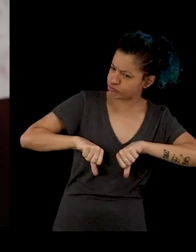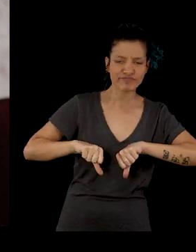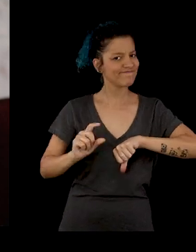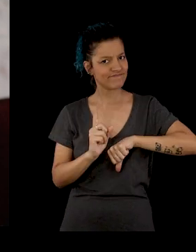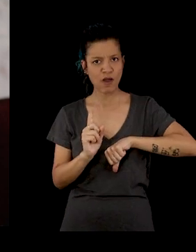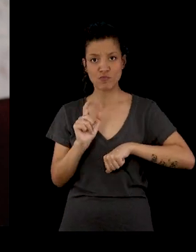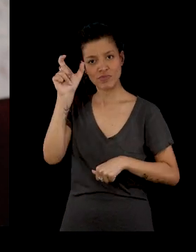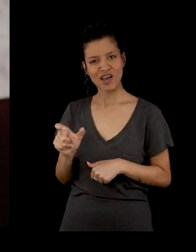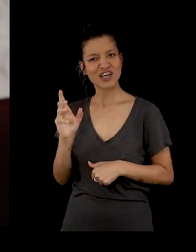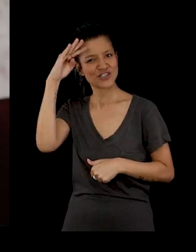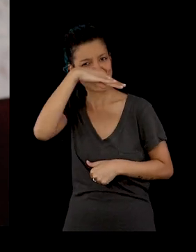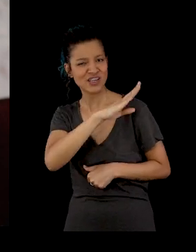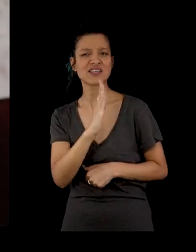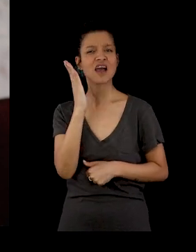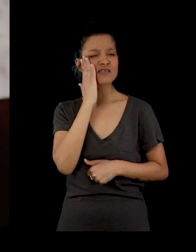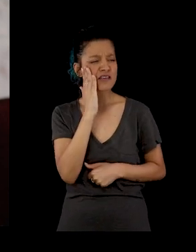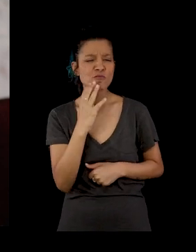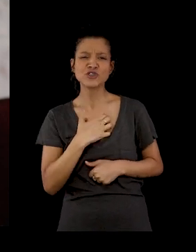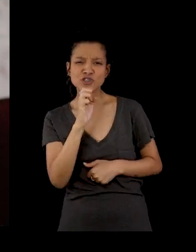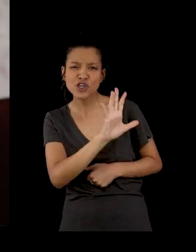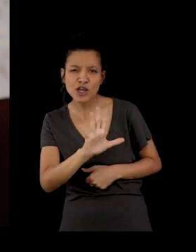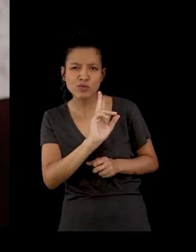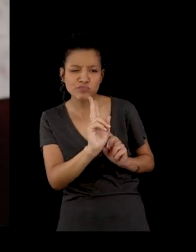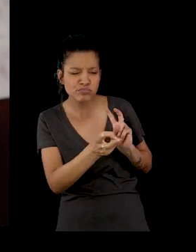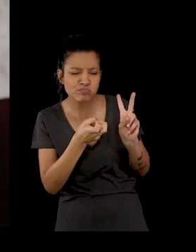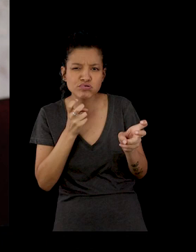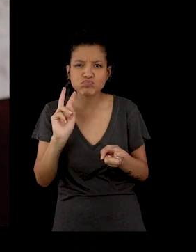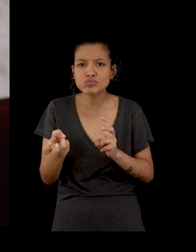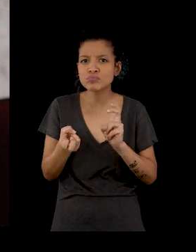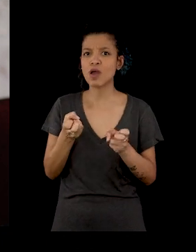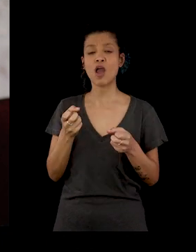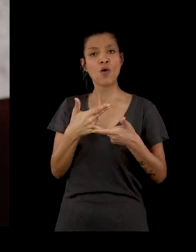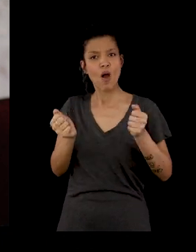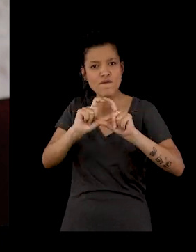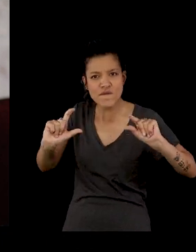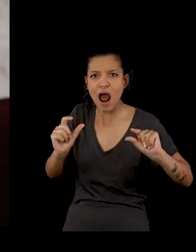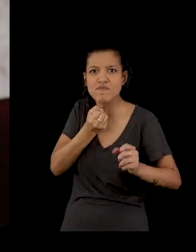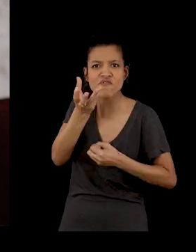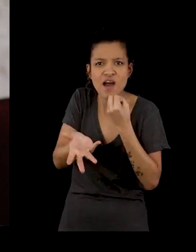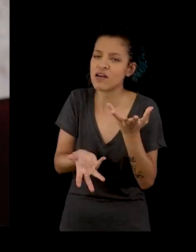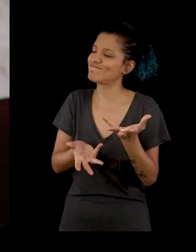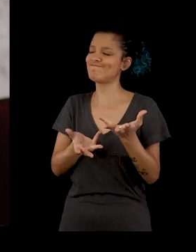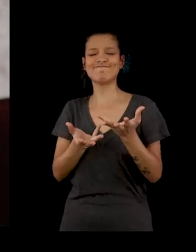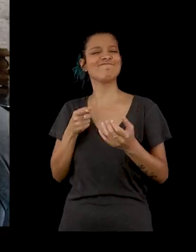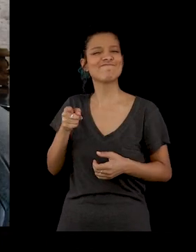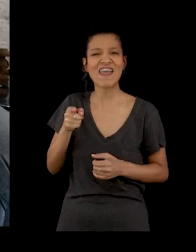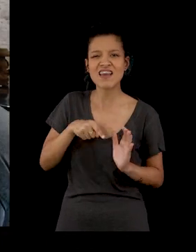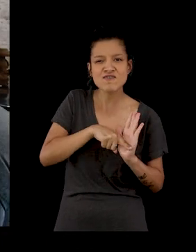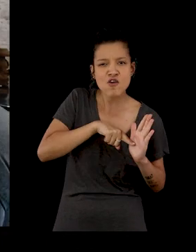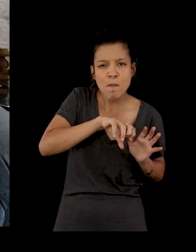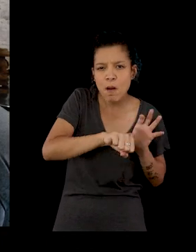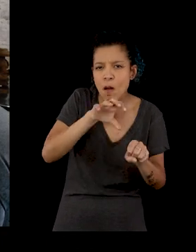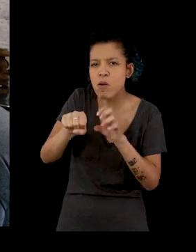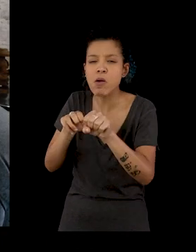Dias sabia pegar isso, sabe? Com olhos quase que de ourives. Ele ia lá e buscava